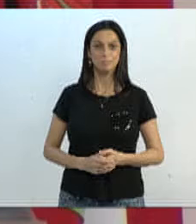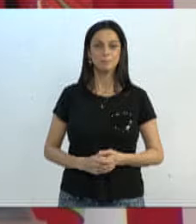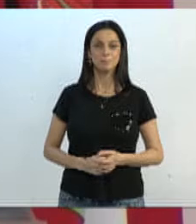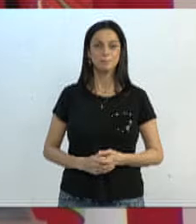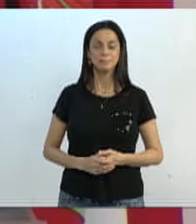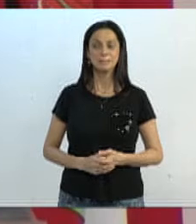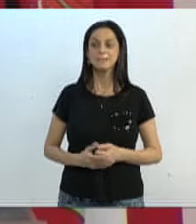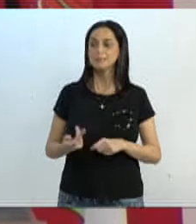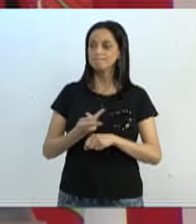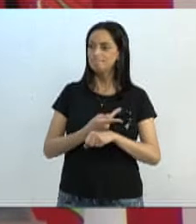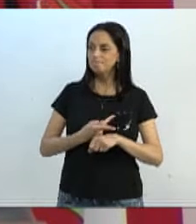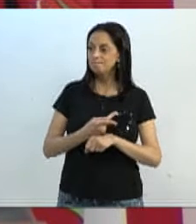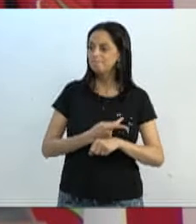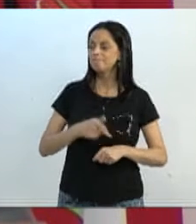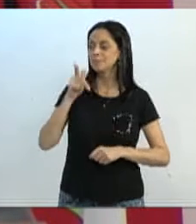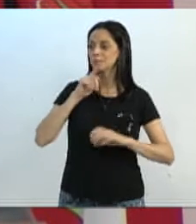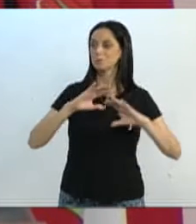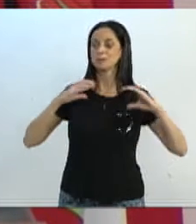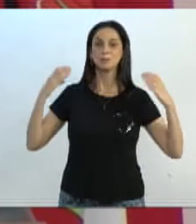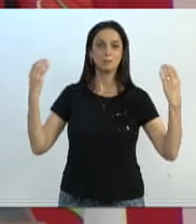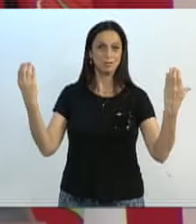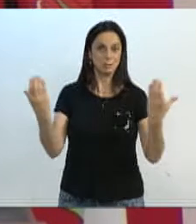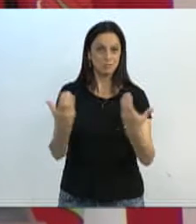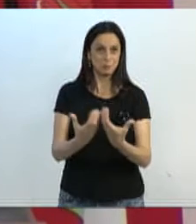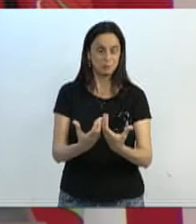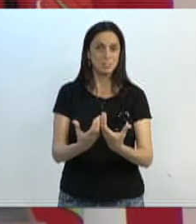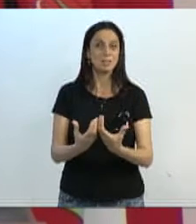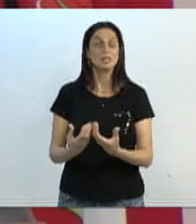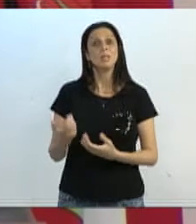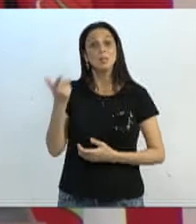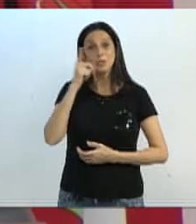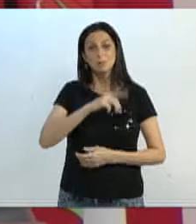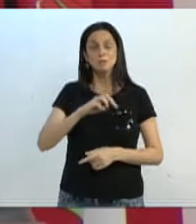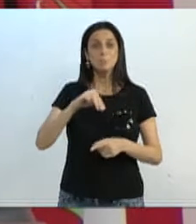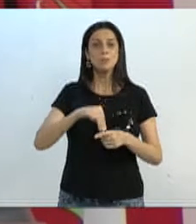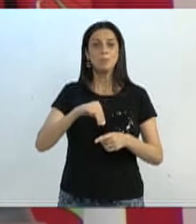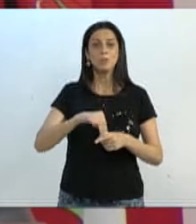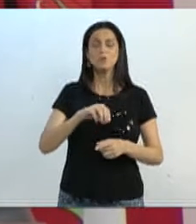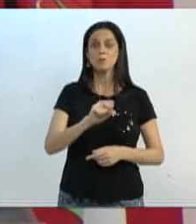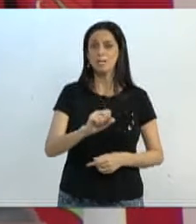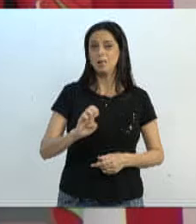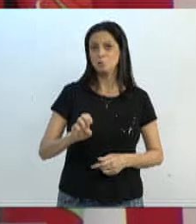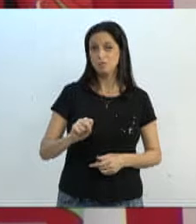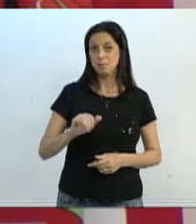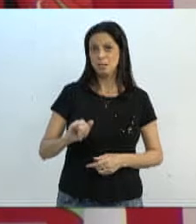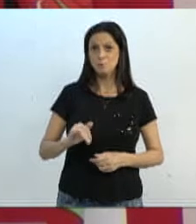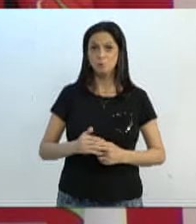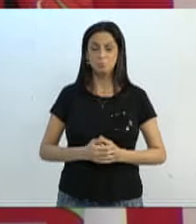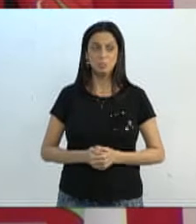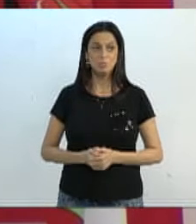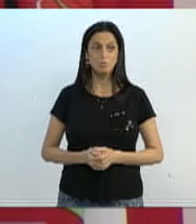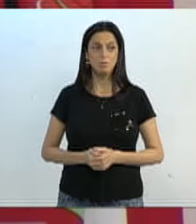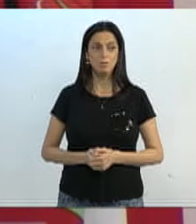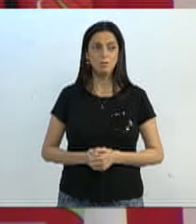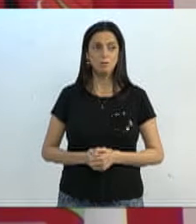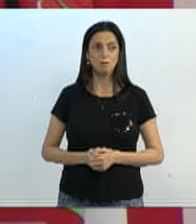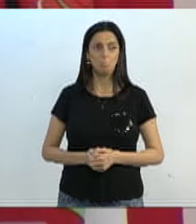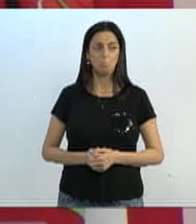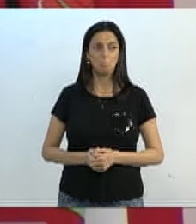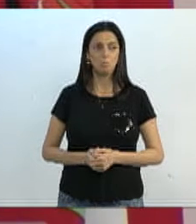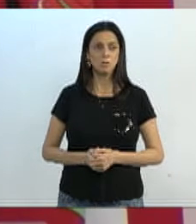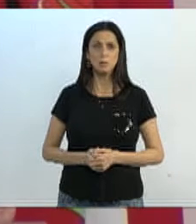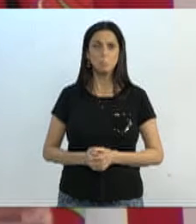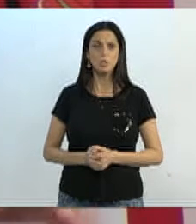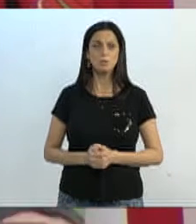busca pelo estádio. Então, a municipalização do SESI é de suma importância para que o